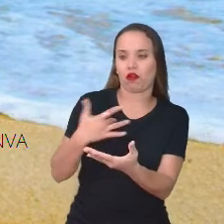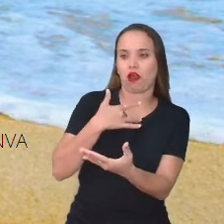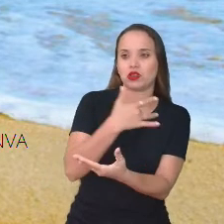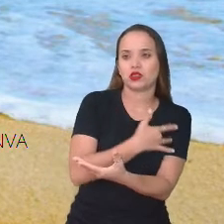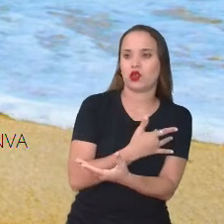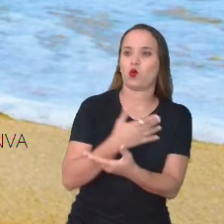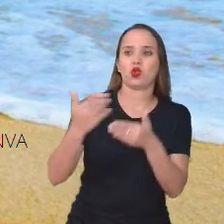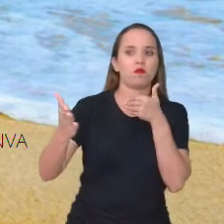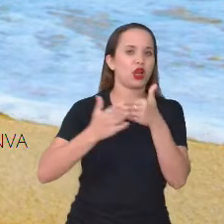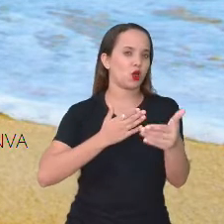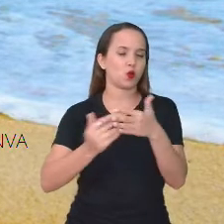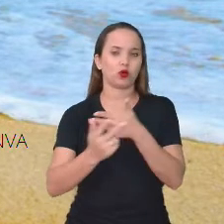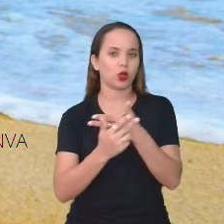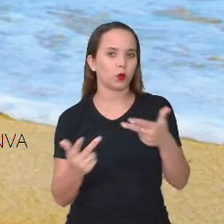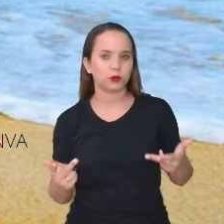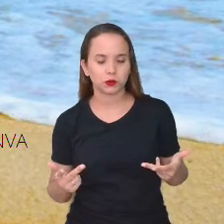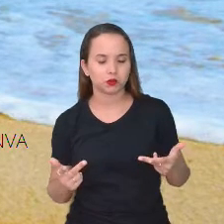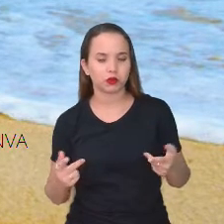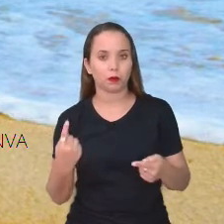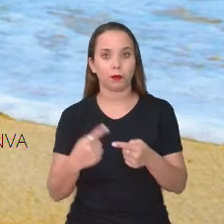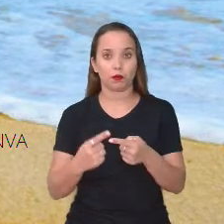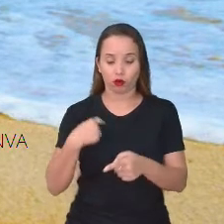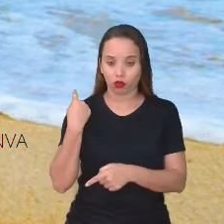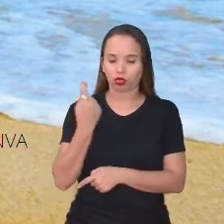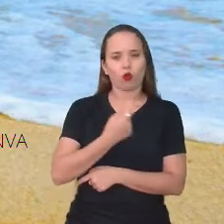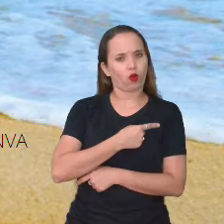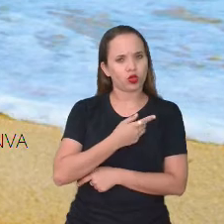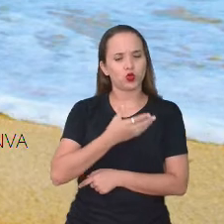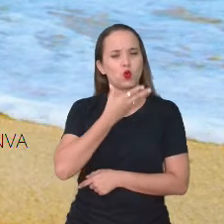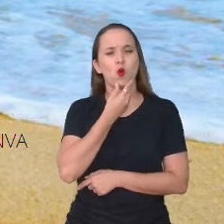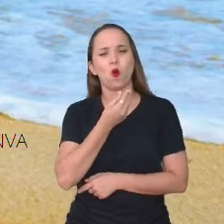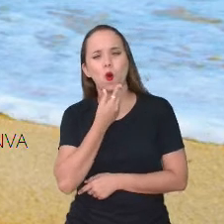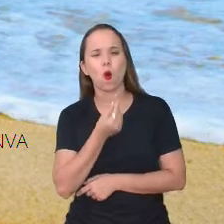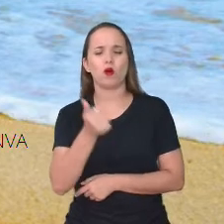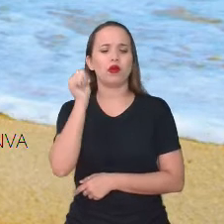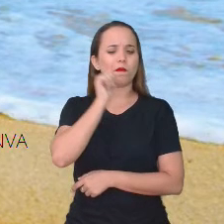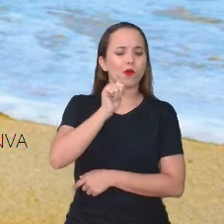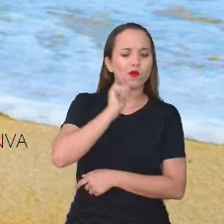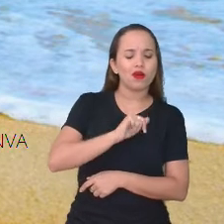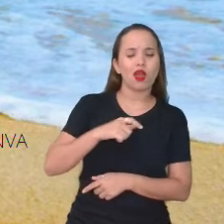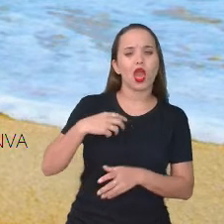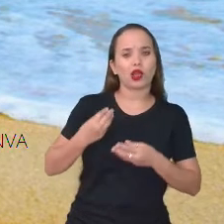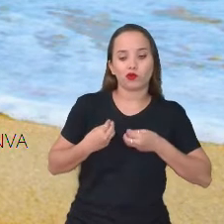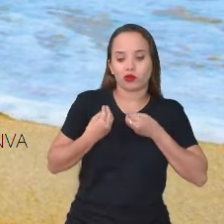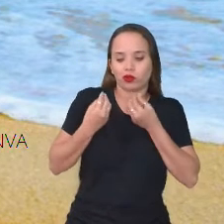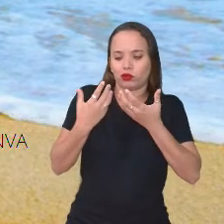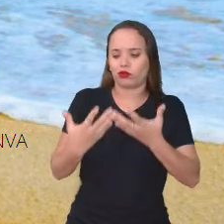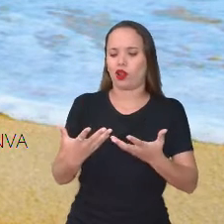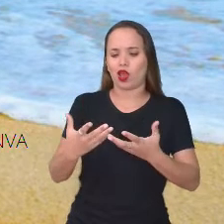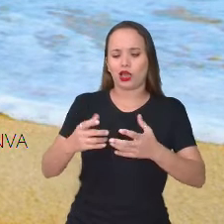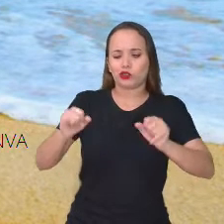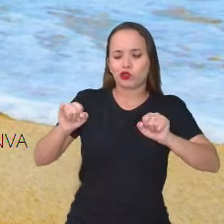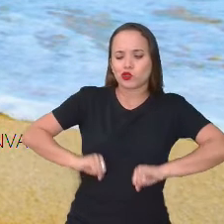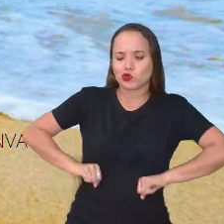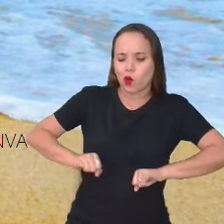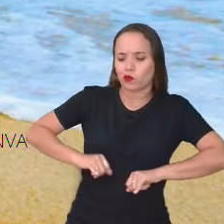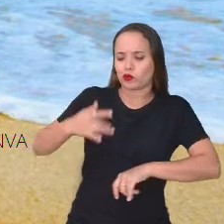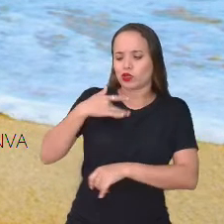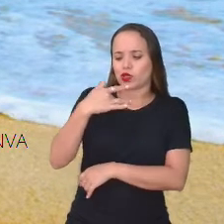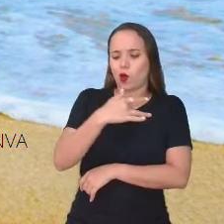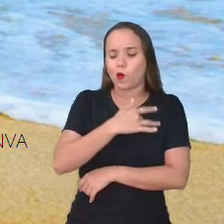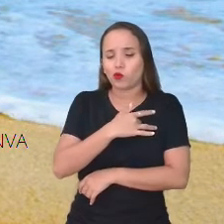vezes nós, homens e mulheres, sacrificamos a nossa saúde por trabalho, por, por diversos